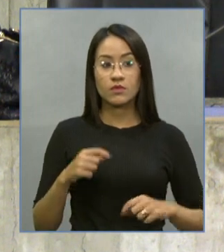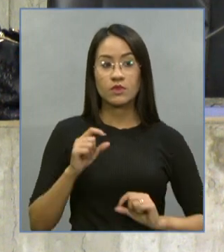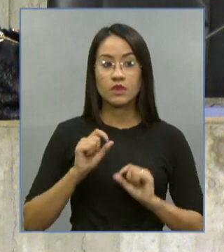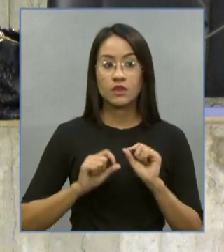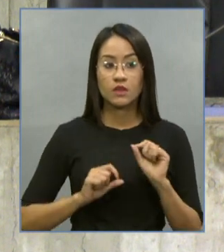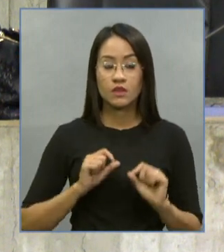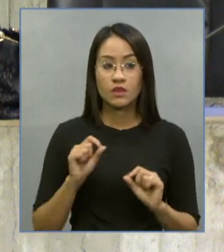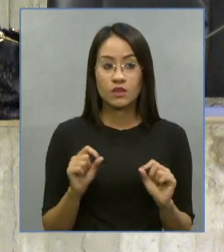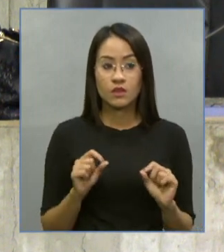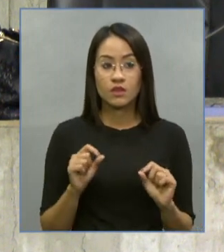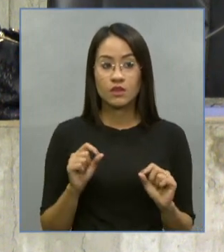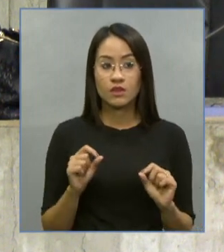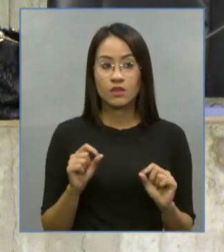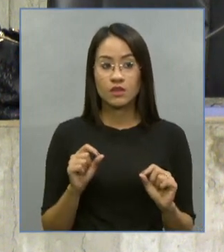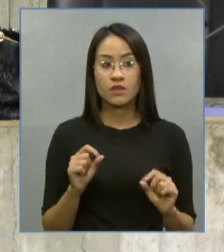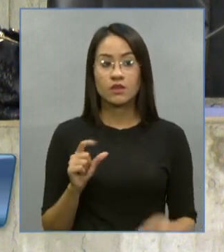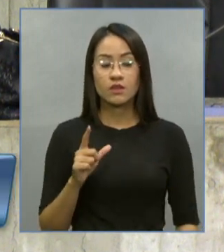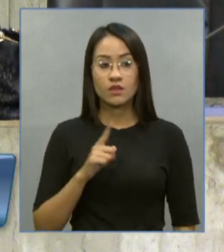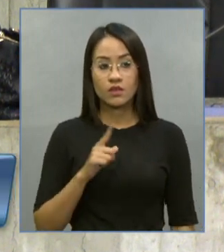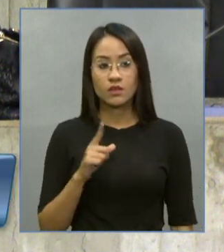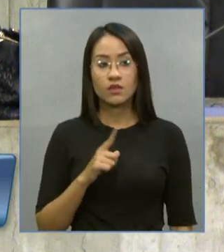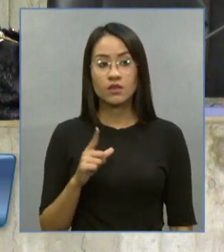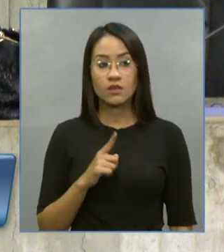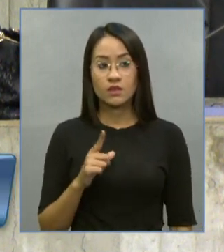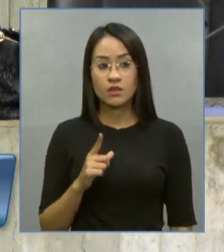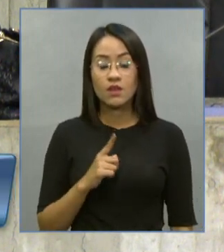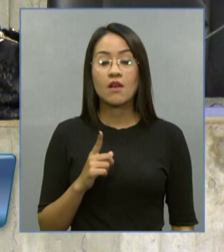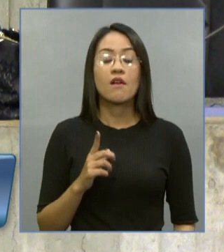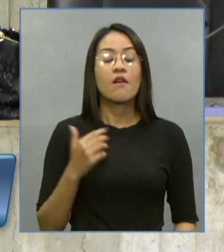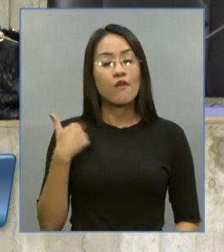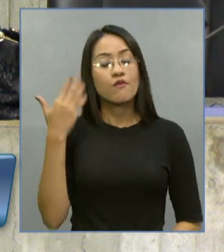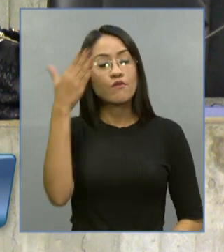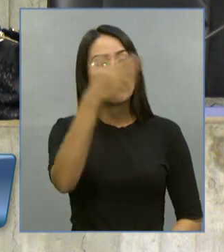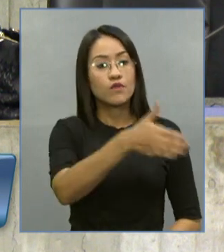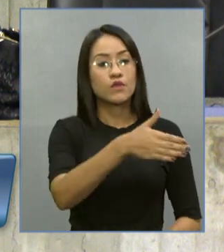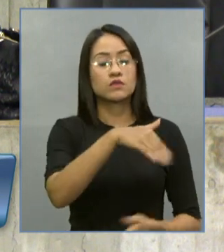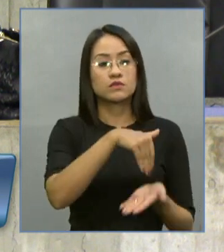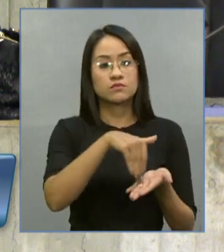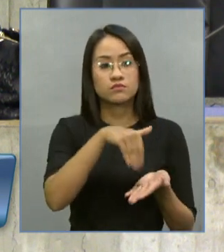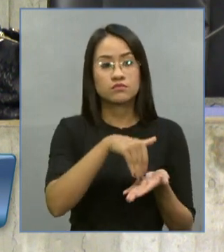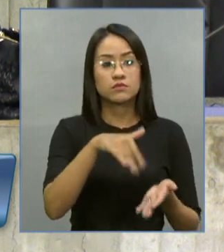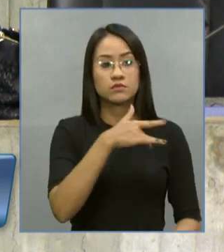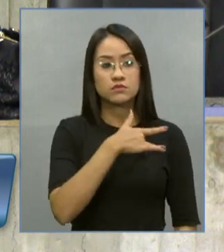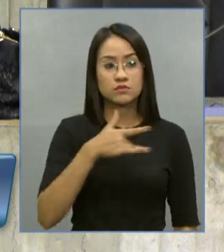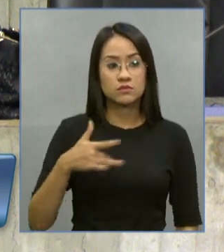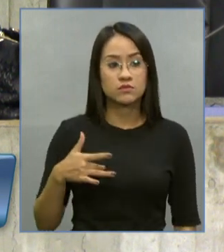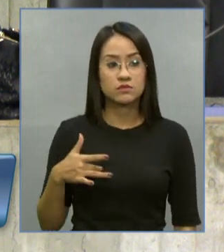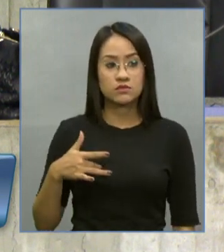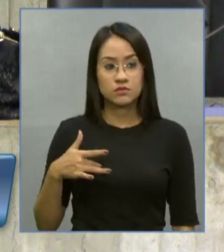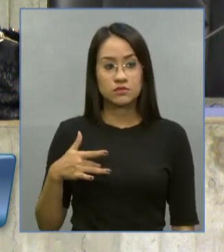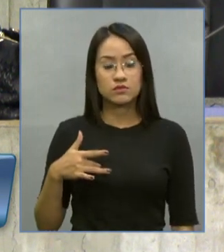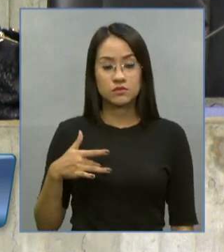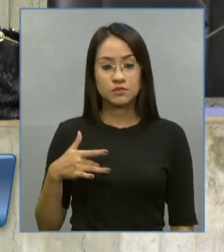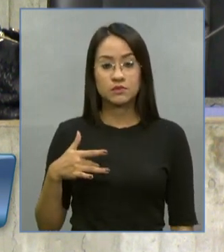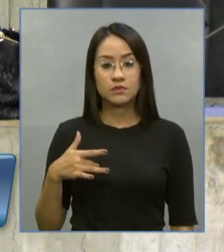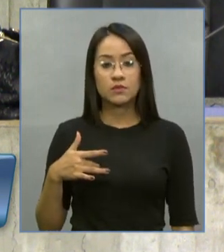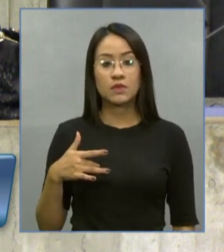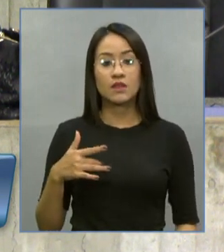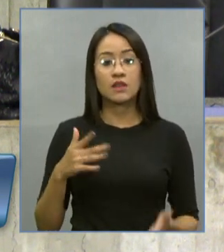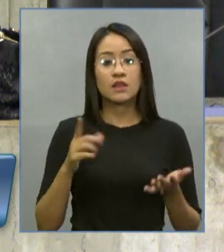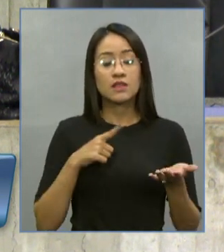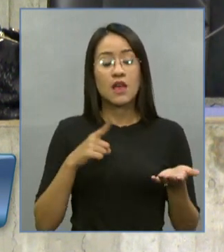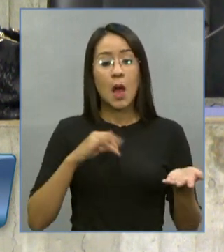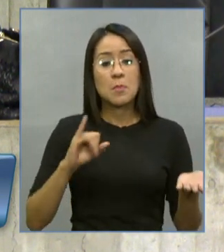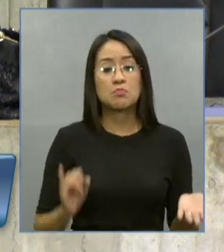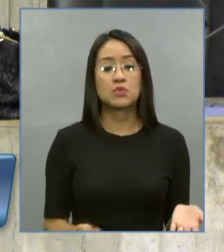quero só acrescentar que, infelizmente, eu fui lá na Secretaria de Saúde e fiquei sabendo que alguns criminosos se